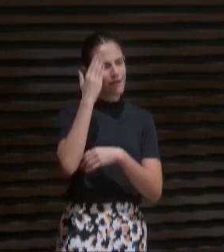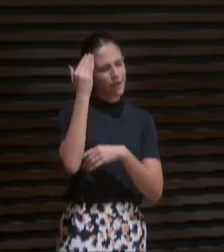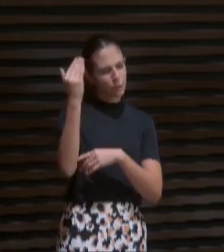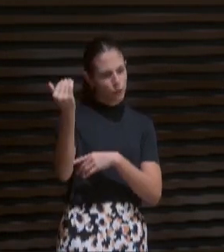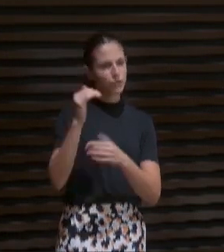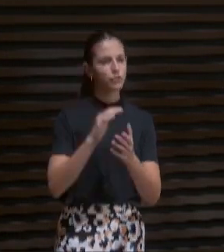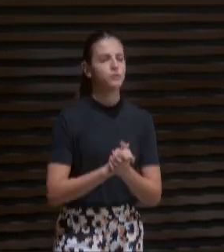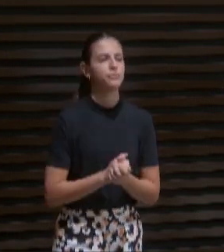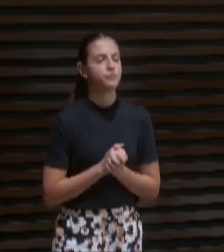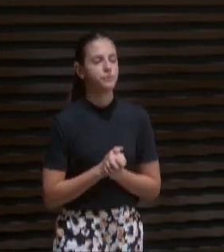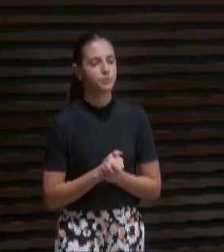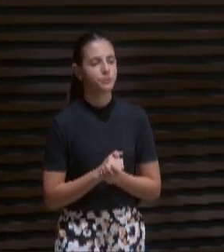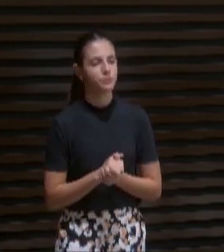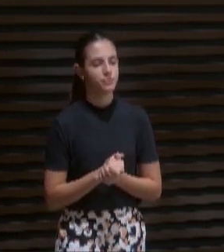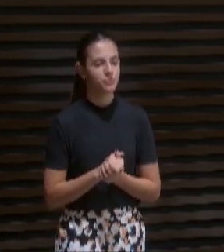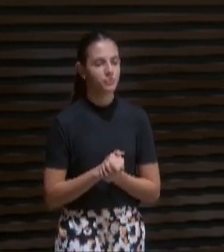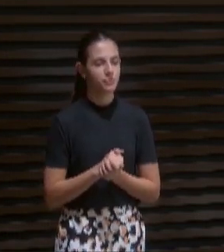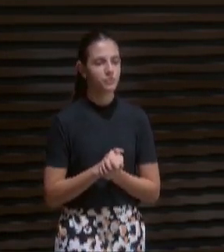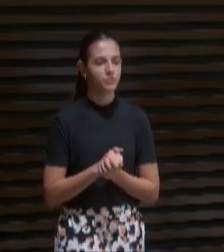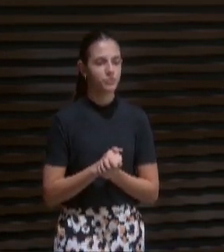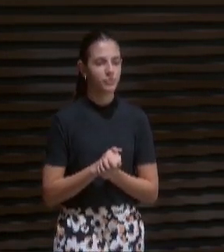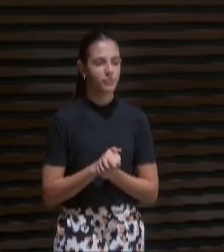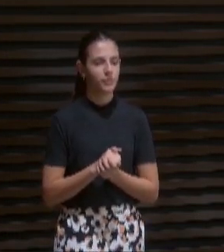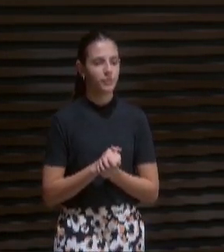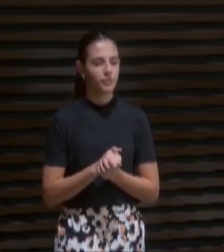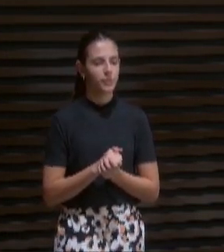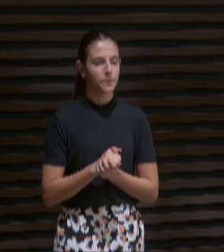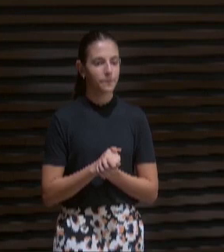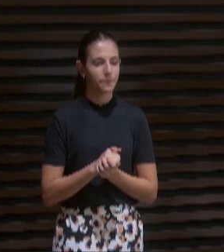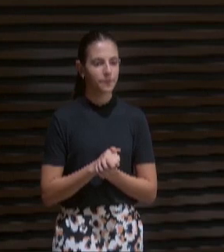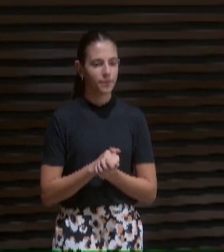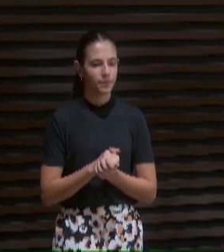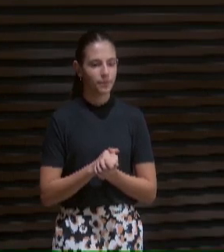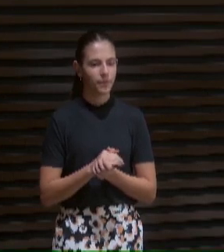Jorge Amado, ele pedindo meia máxima culpa,